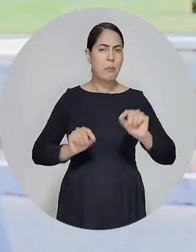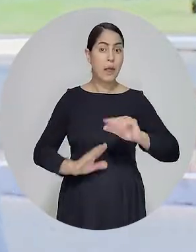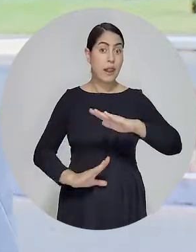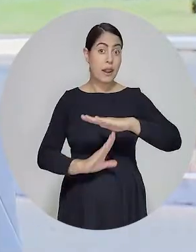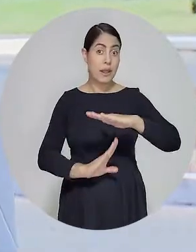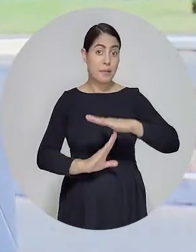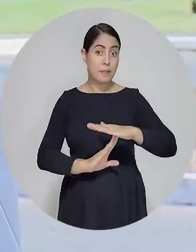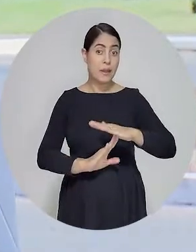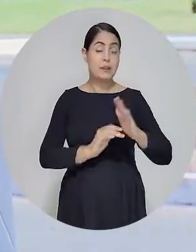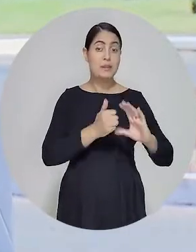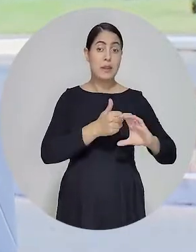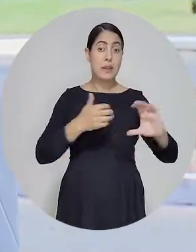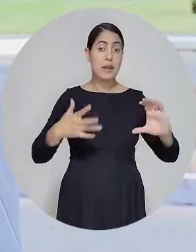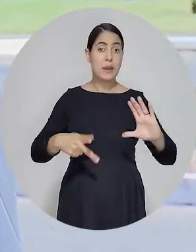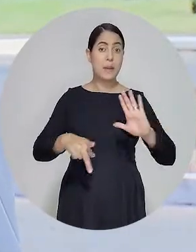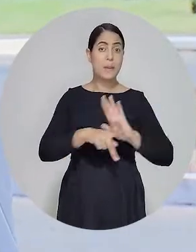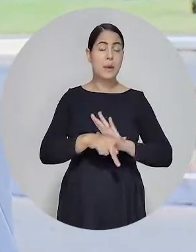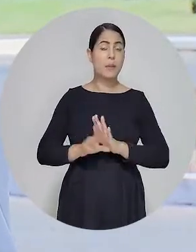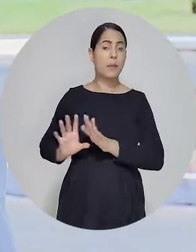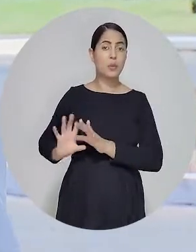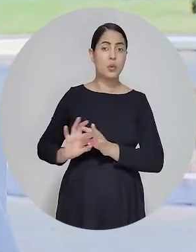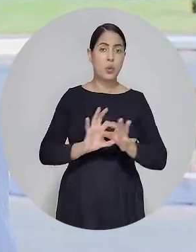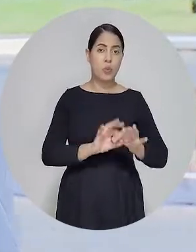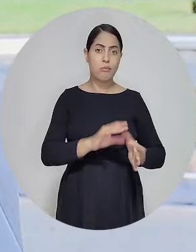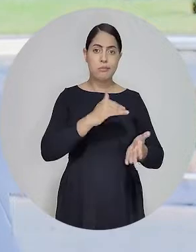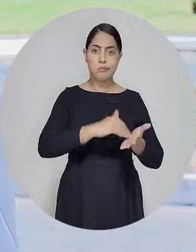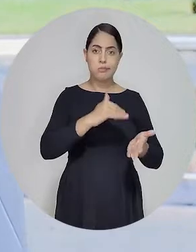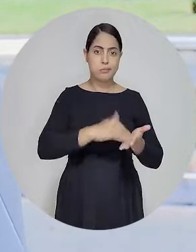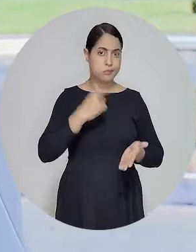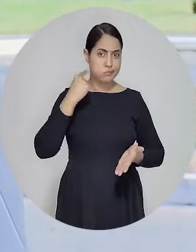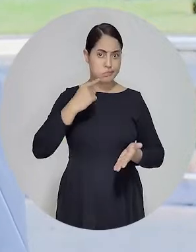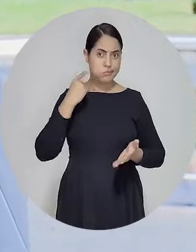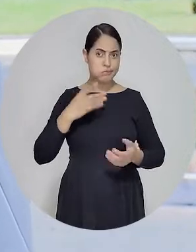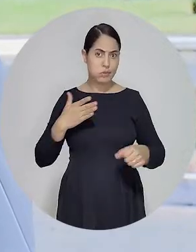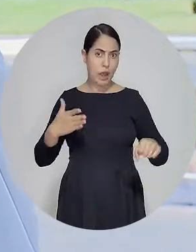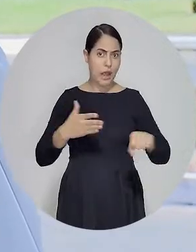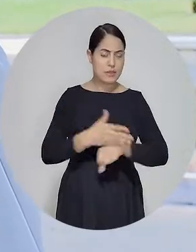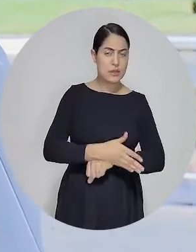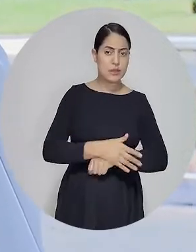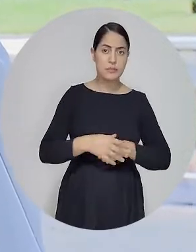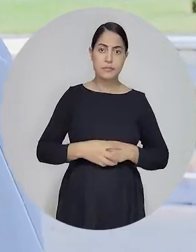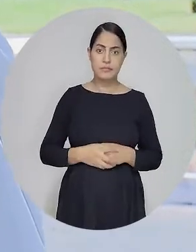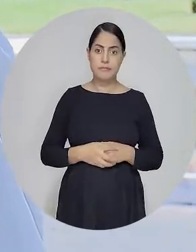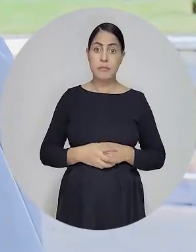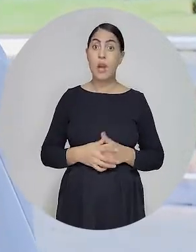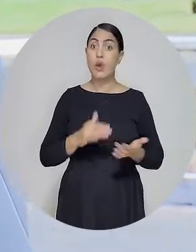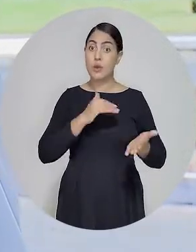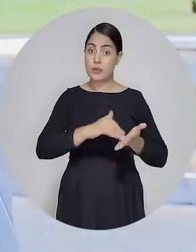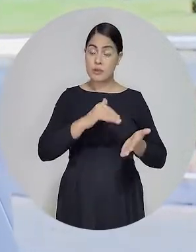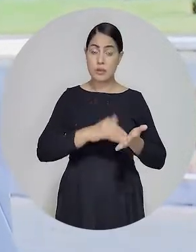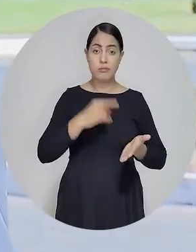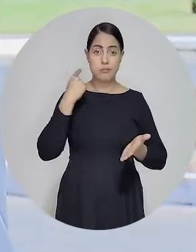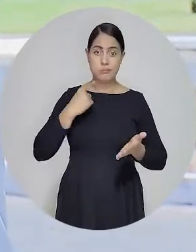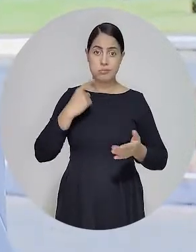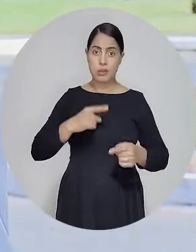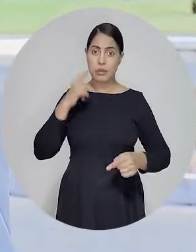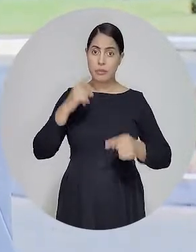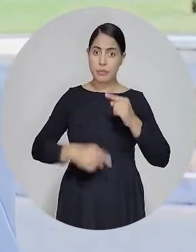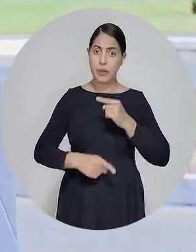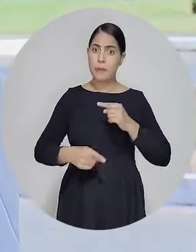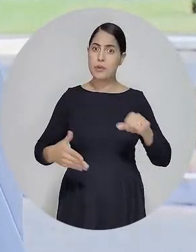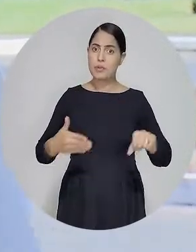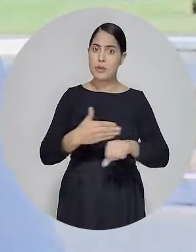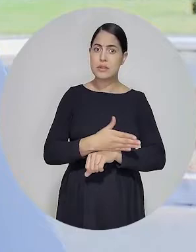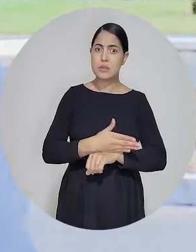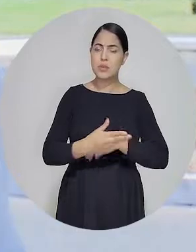à norma legal dos limites e critérios para busca e apreensão em escritórios de advocacia. A inviolabilidade dos escritórios